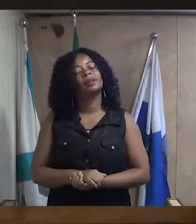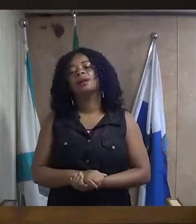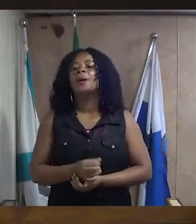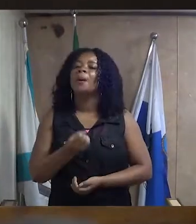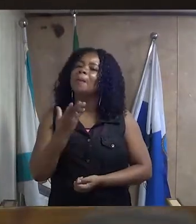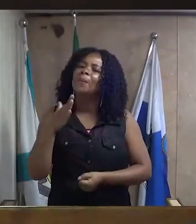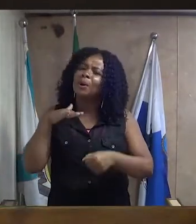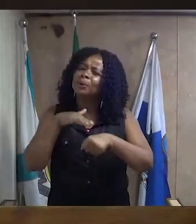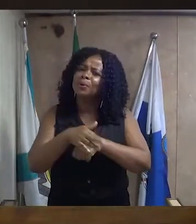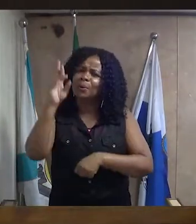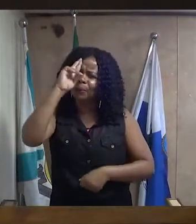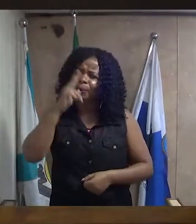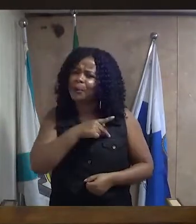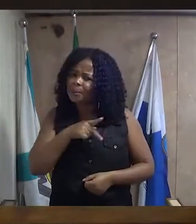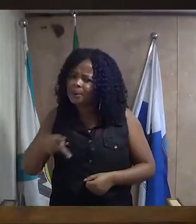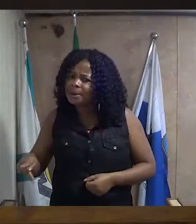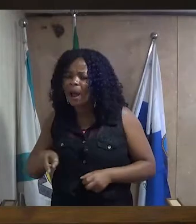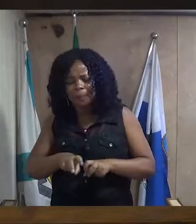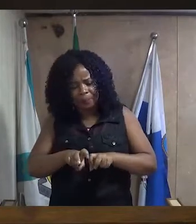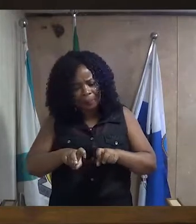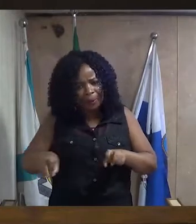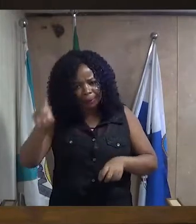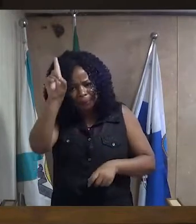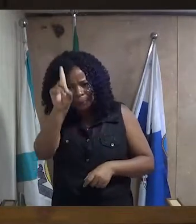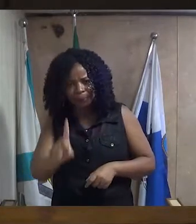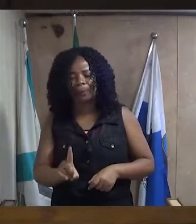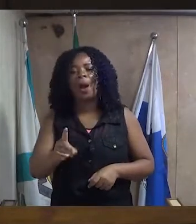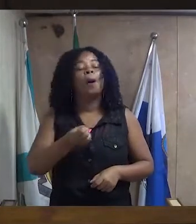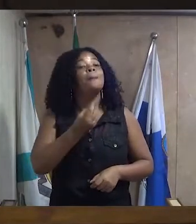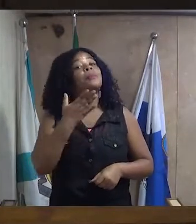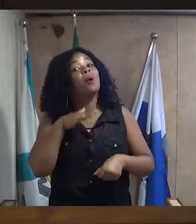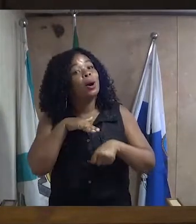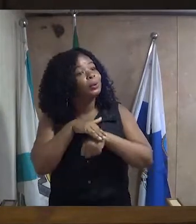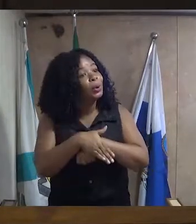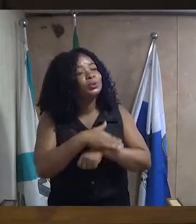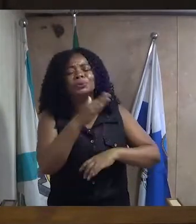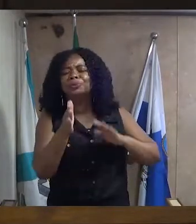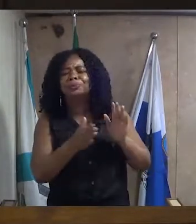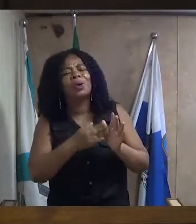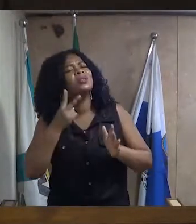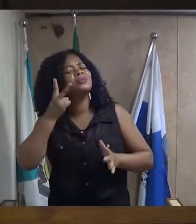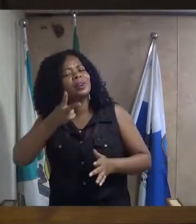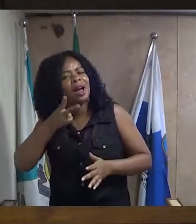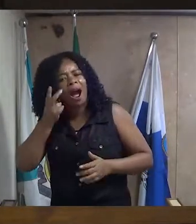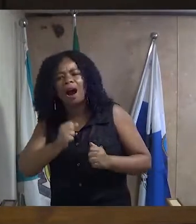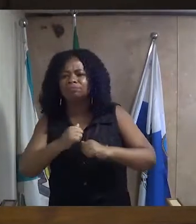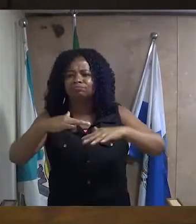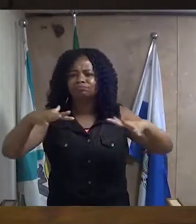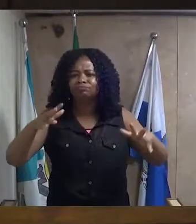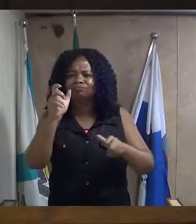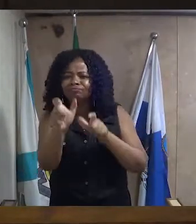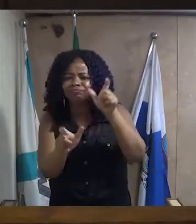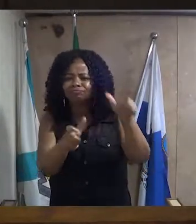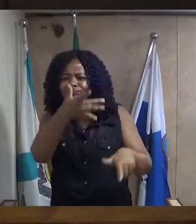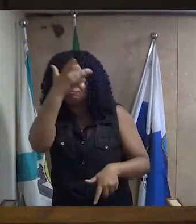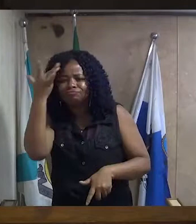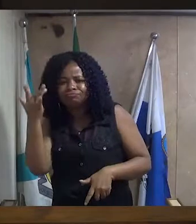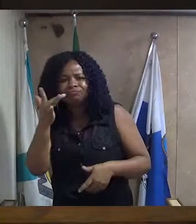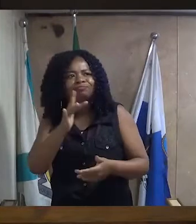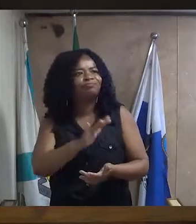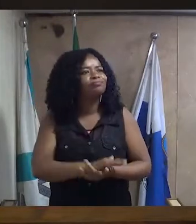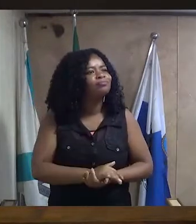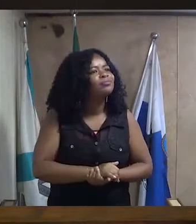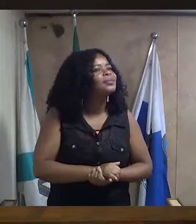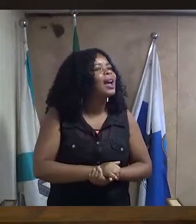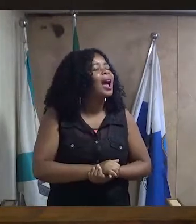Boa noite, senhor presidente, à mesa diretora. Boa noite, meus pares, ao público presente, a